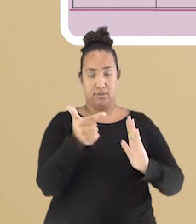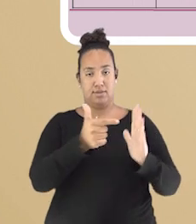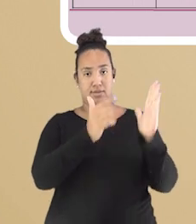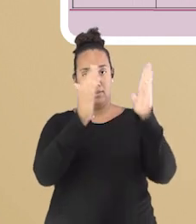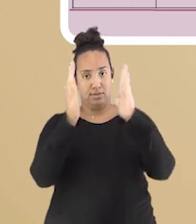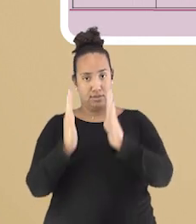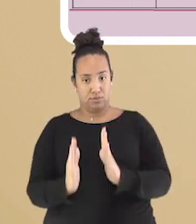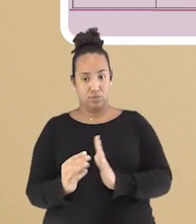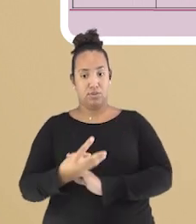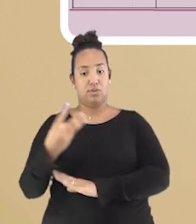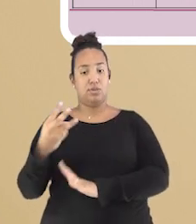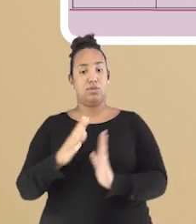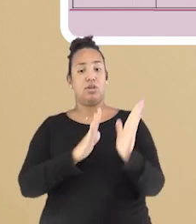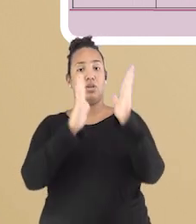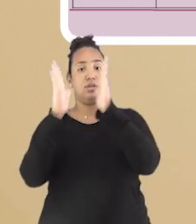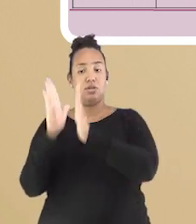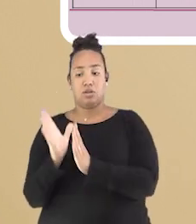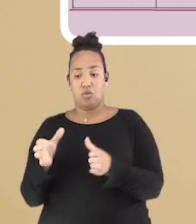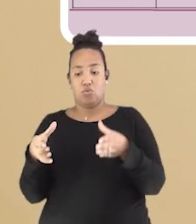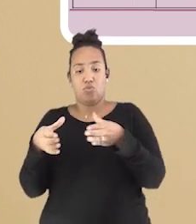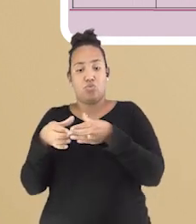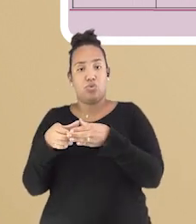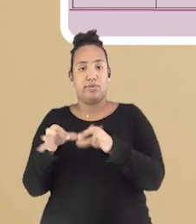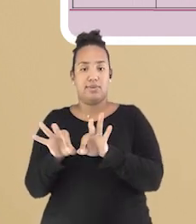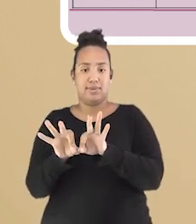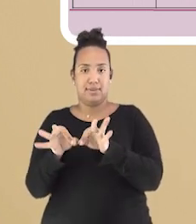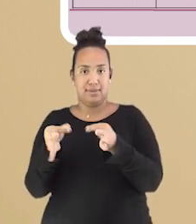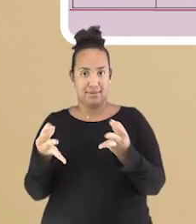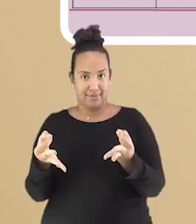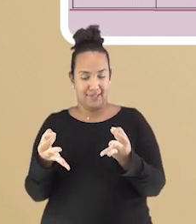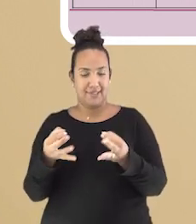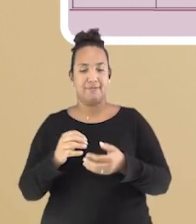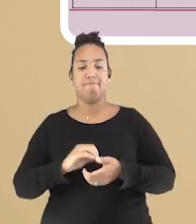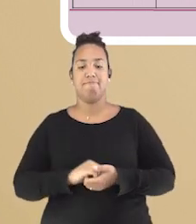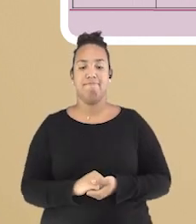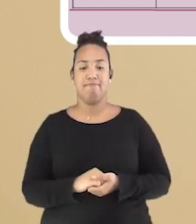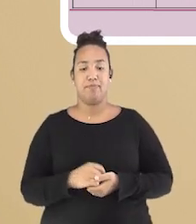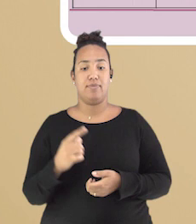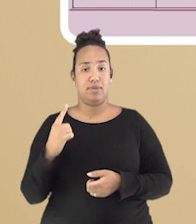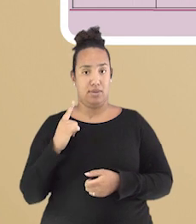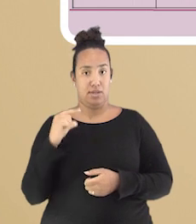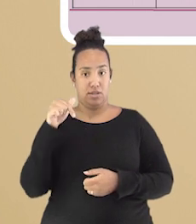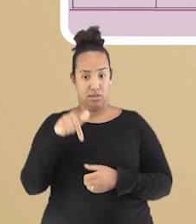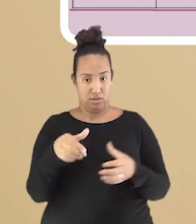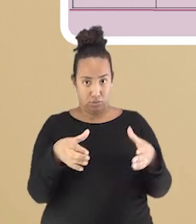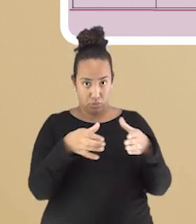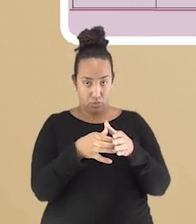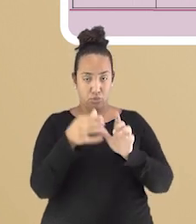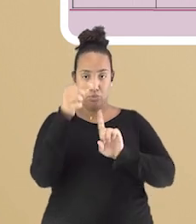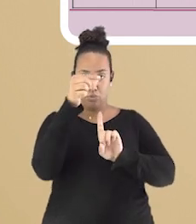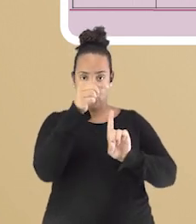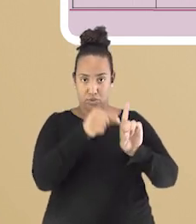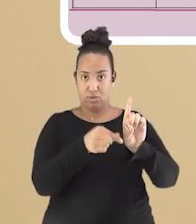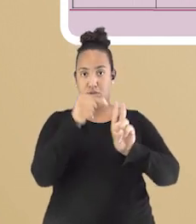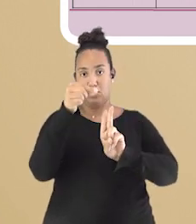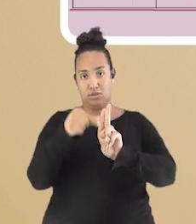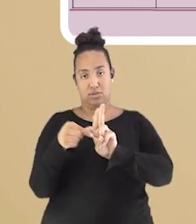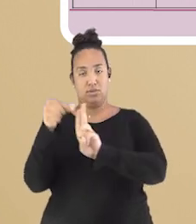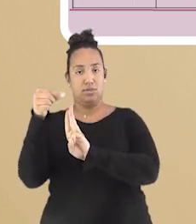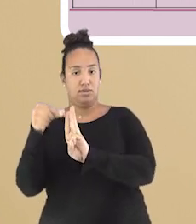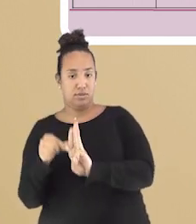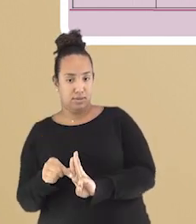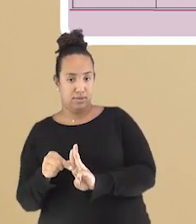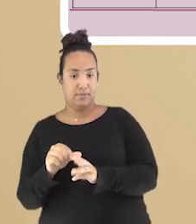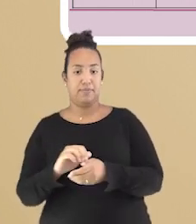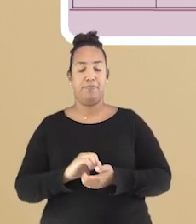a classe das unidades simples. Nessa classe, temos unidade, dezena e centena. A